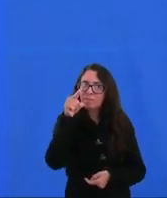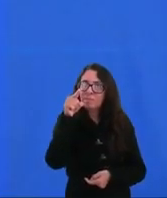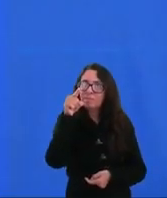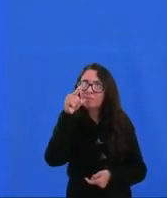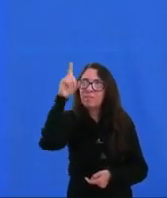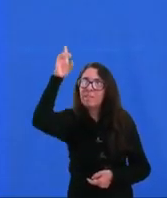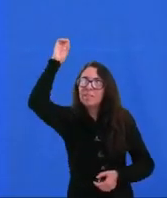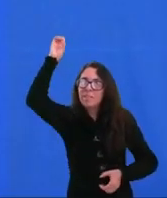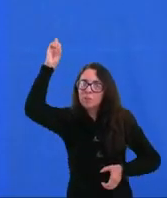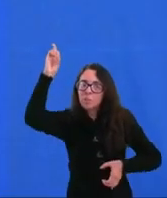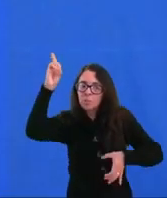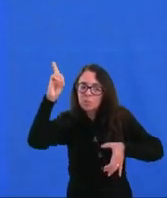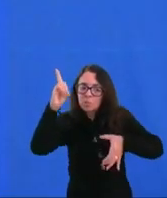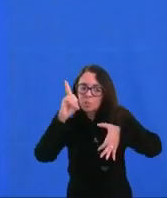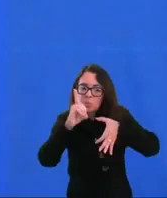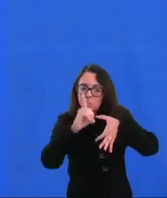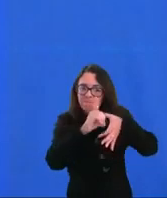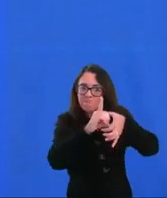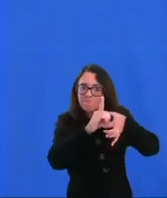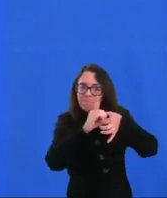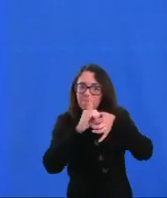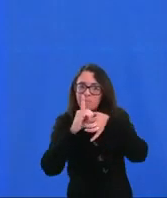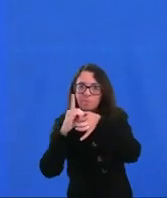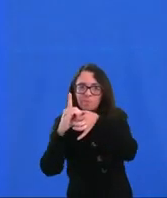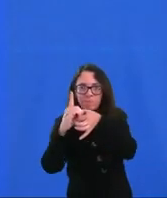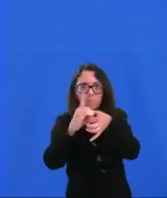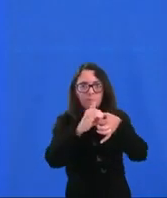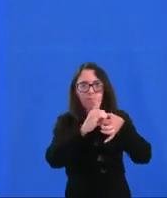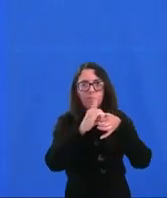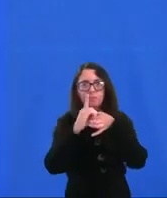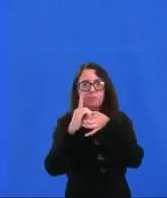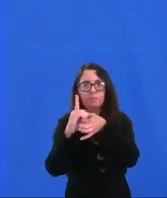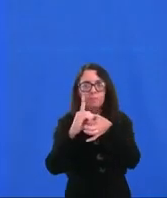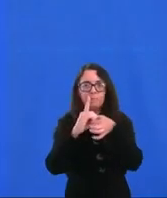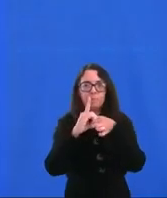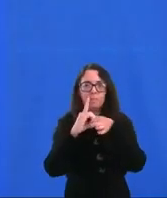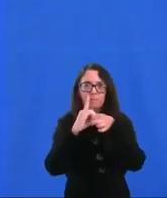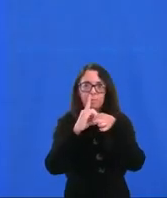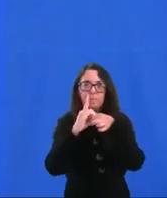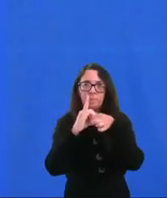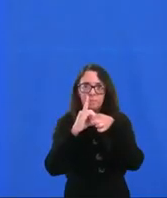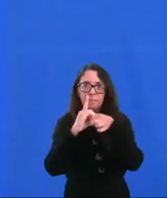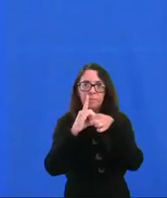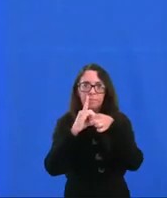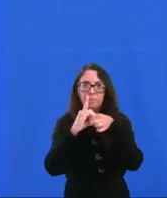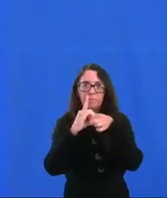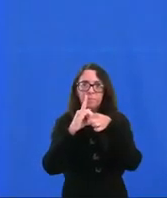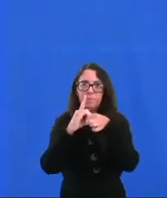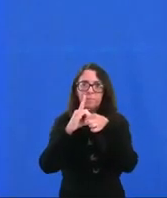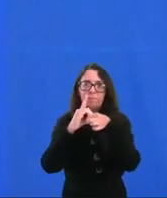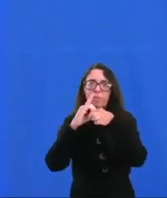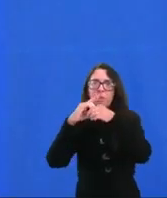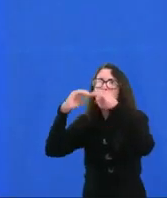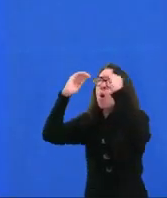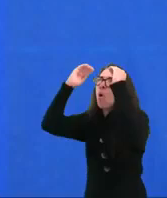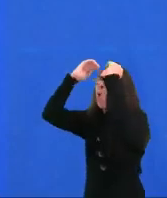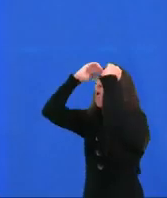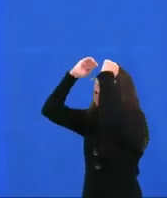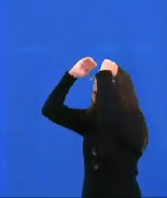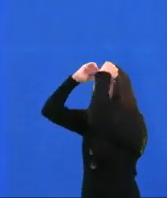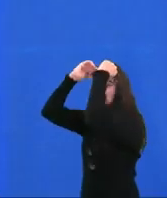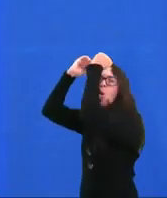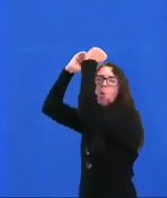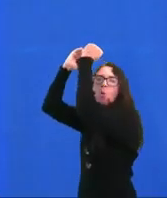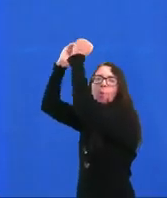palavra. Sim, Deus quer que a igreja obedeça e faça o que ela quer,